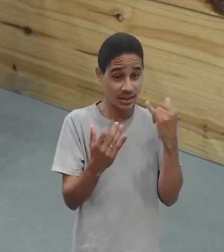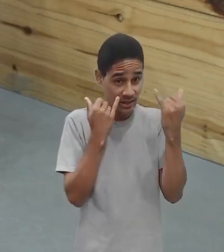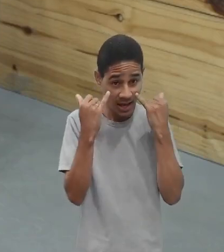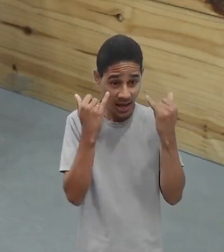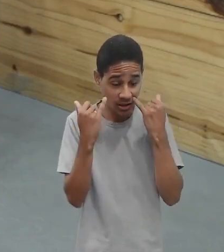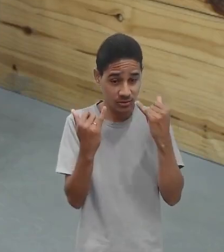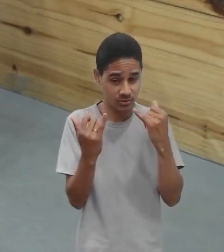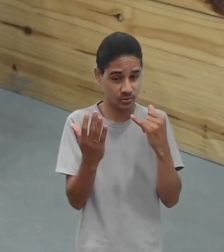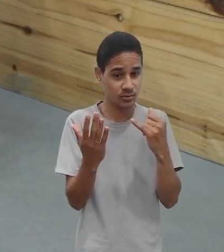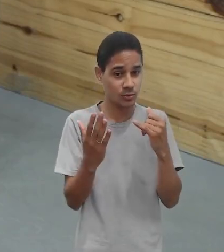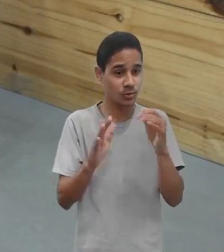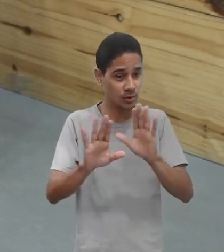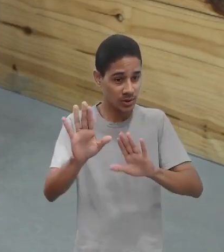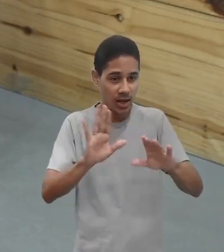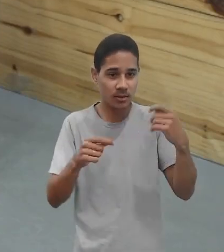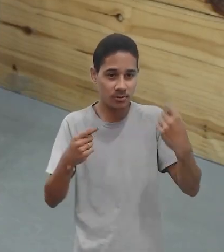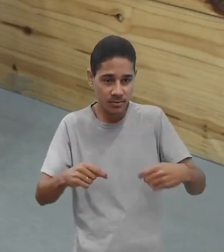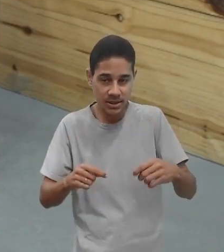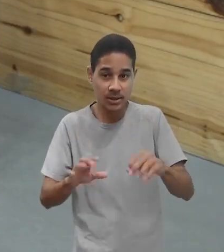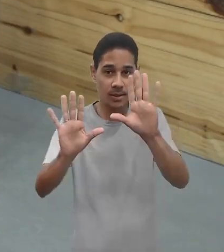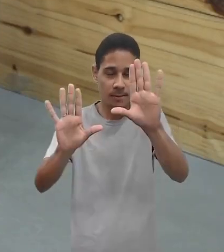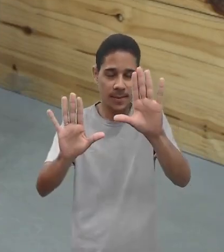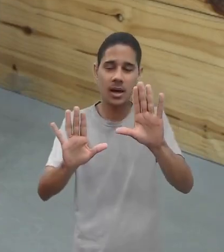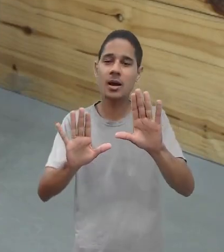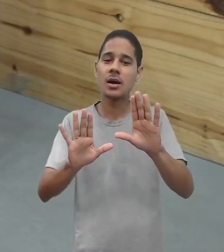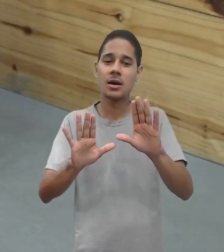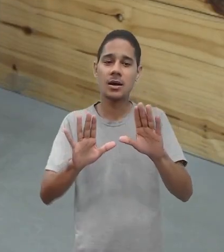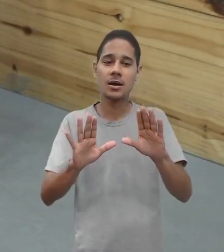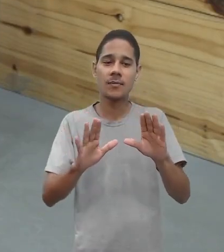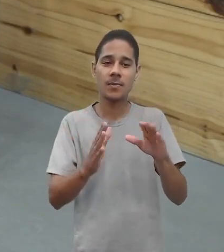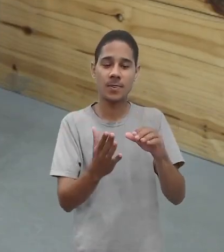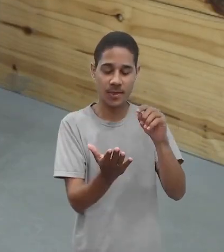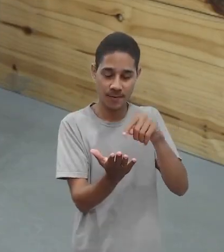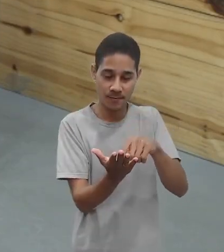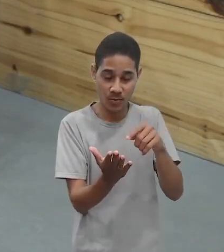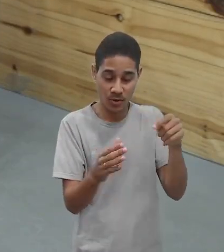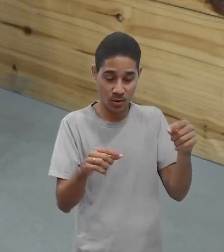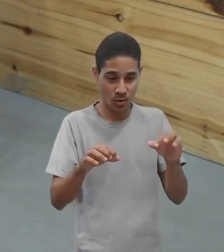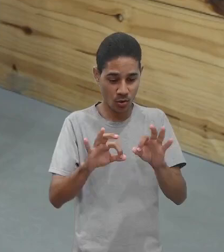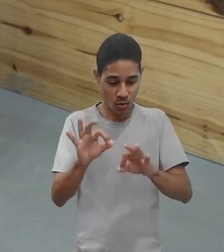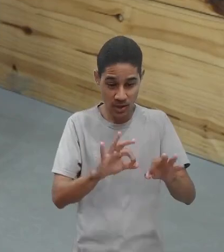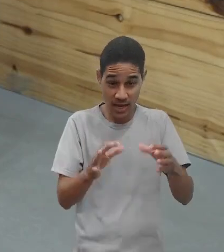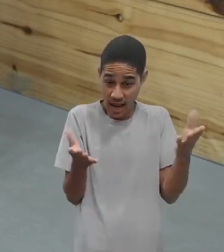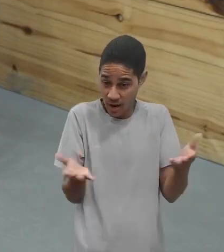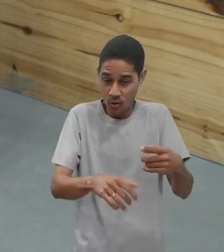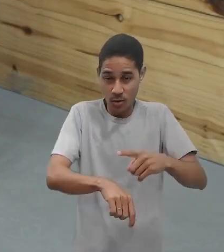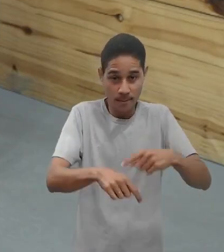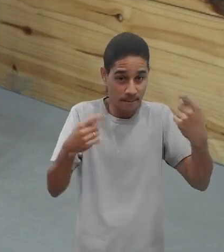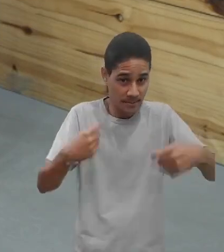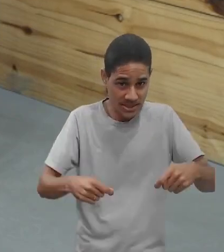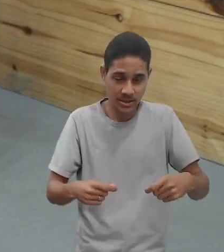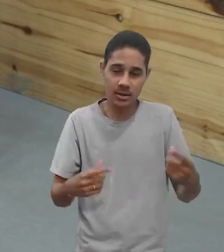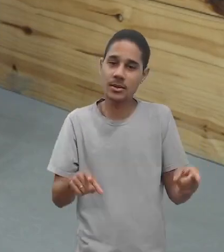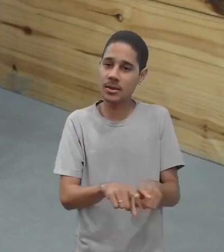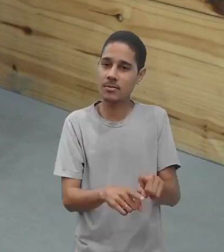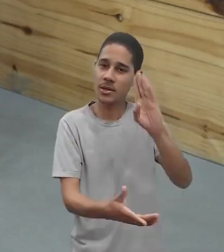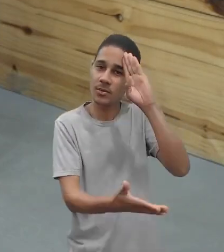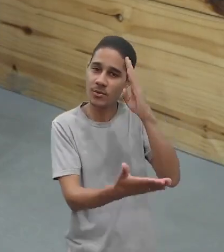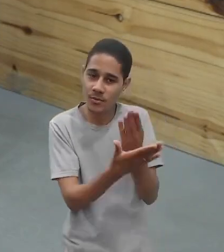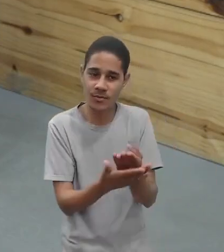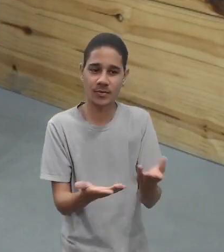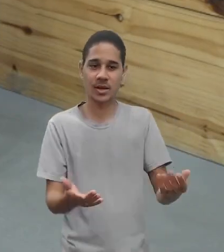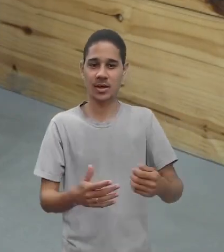estejam colocados no aporte necessário e cabível para aquele momento. E confiável, entende? Né? E confiável. Isso, Cris, exatamente.